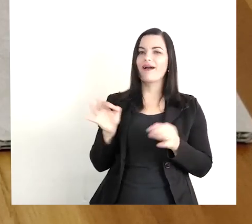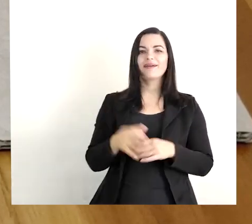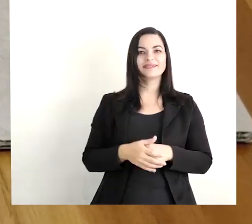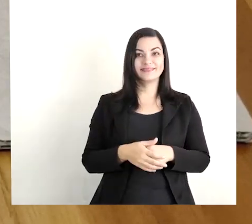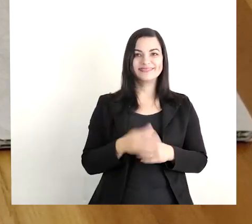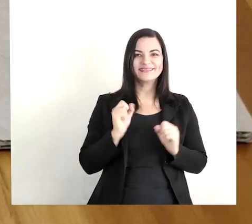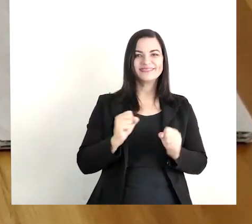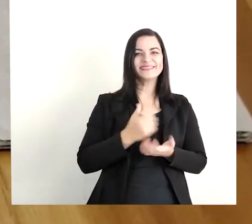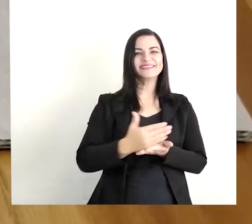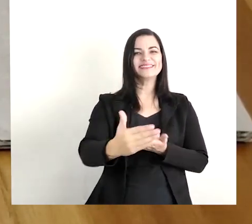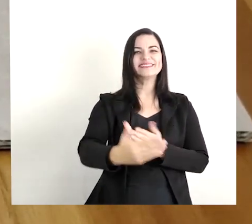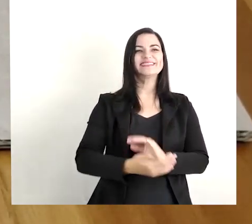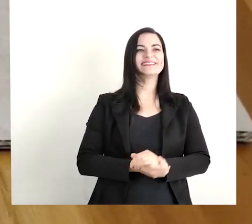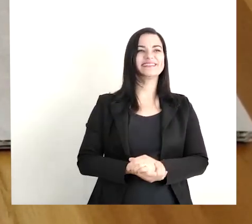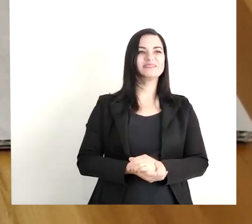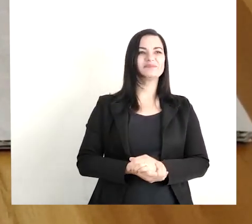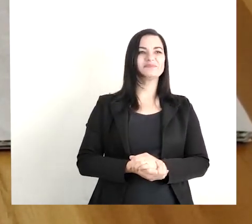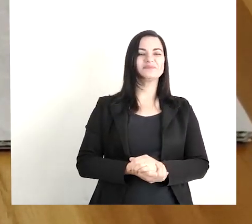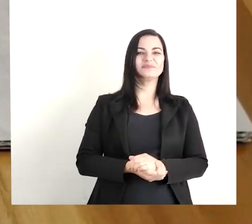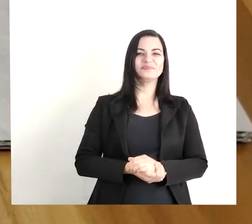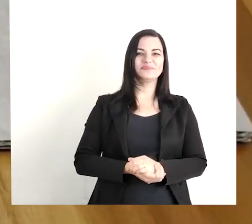Pode começar!